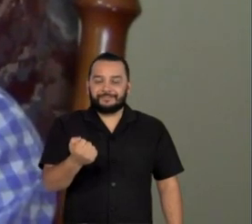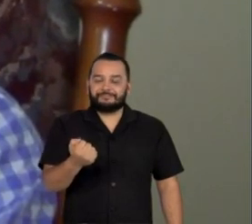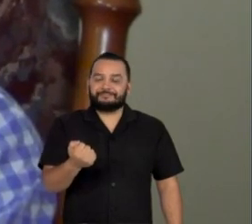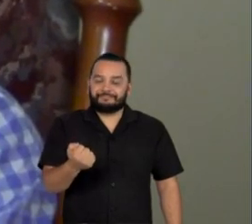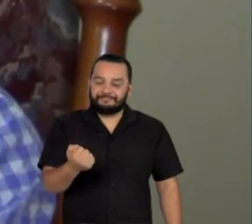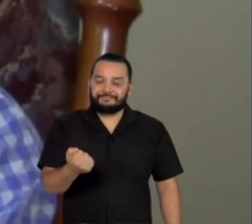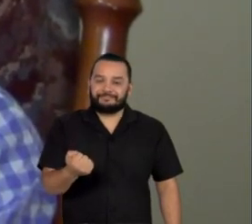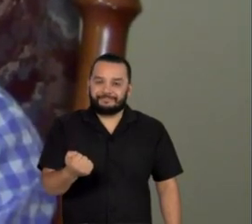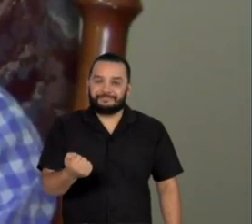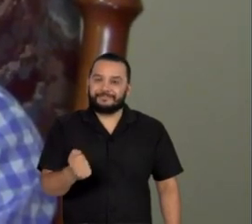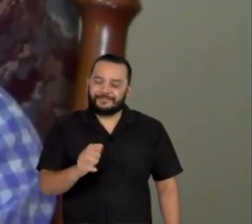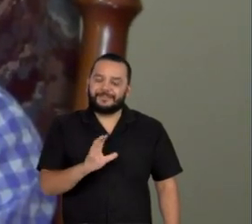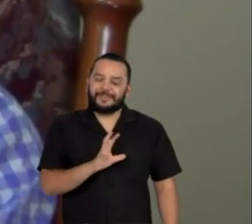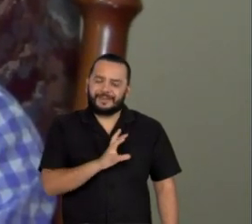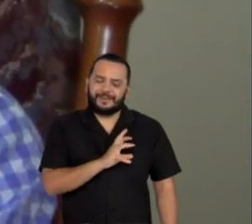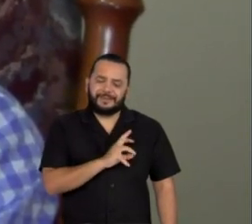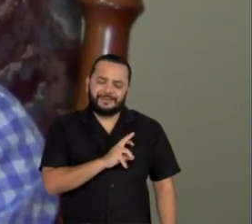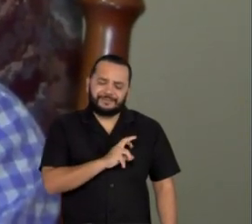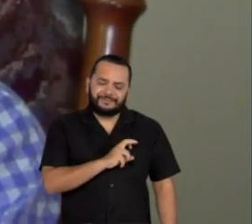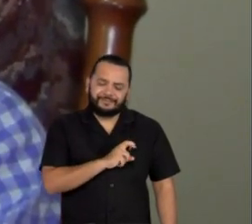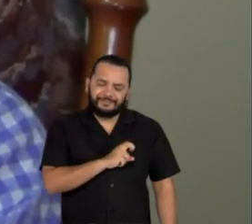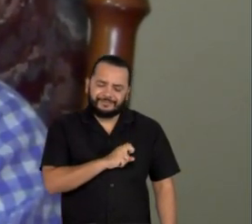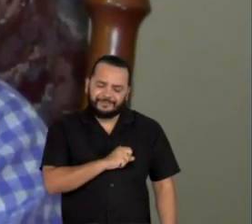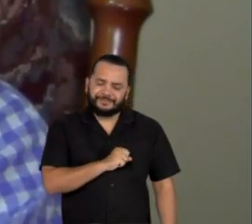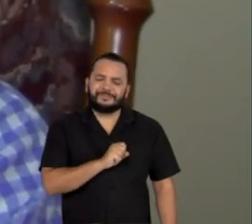Olha, eu te amo muito, viu?